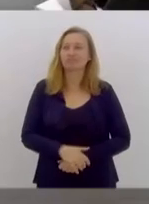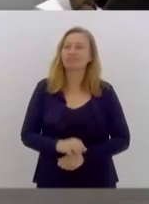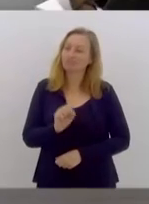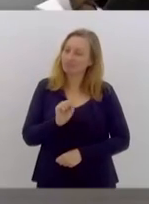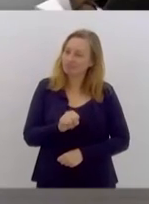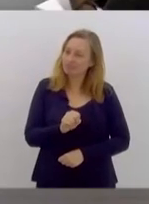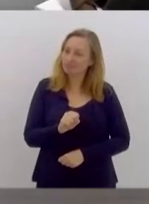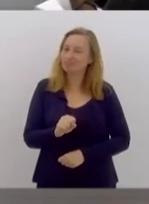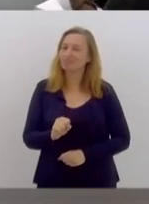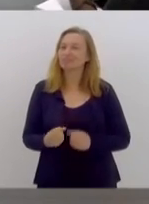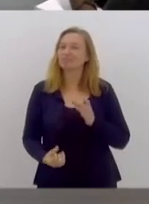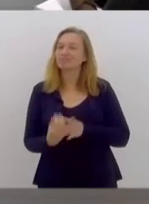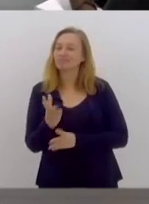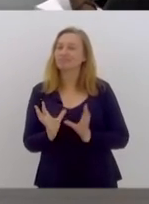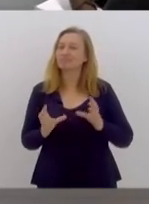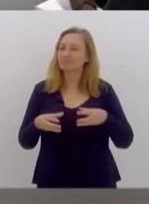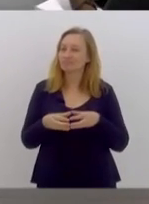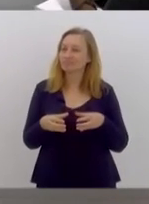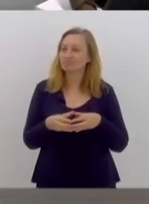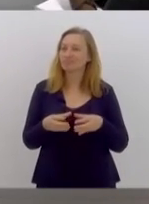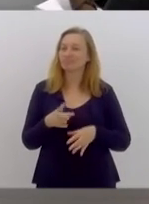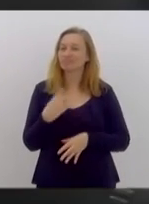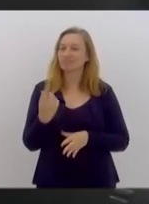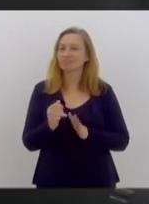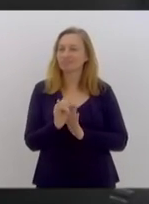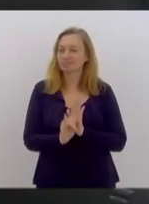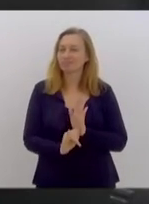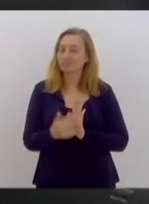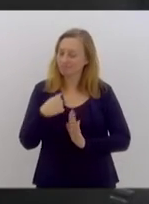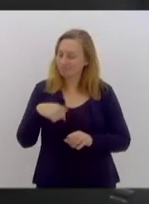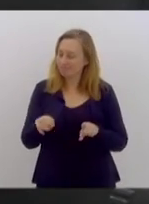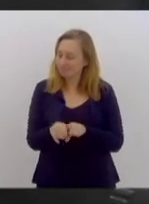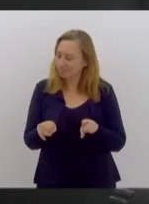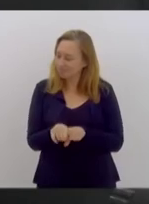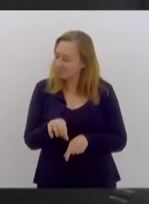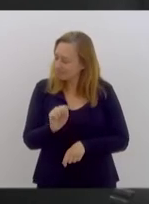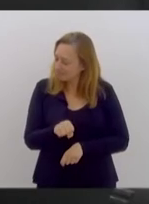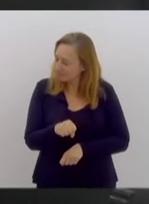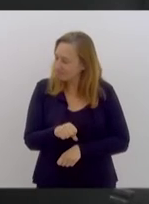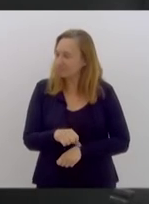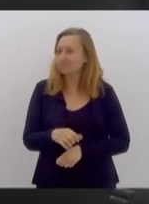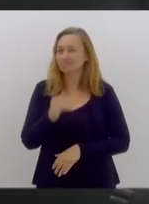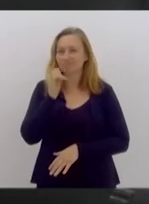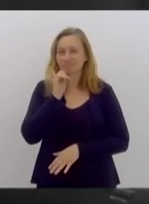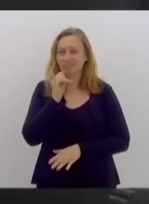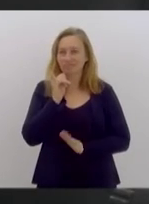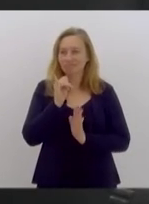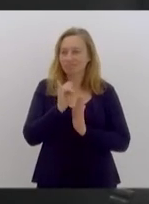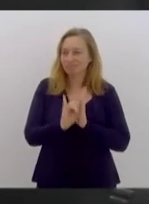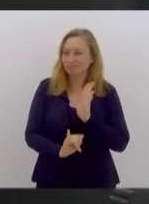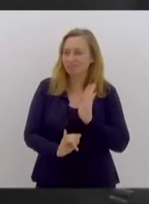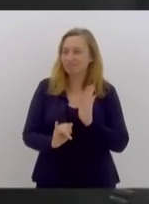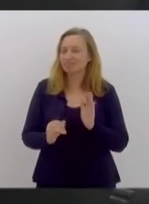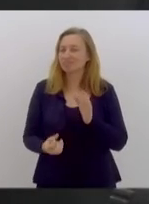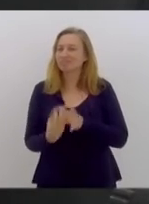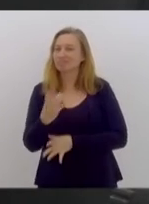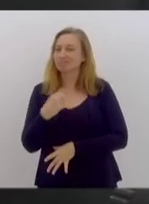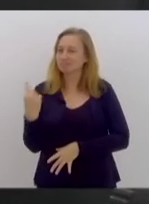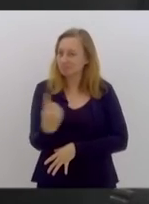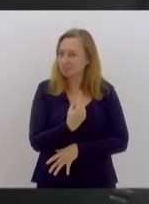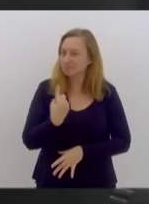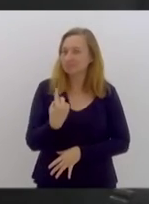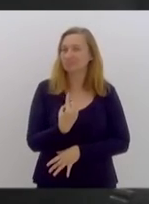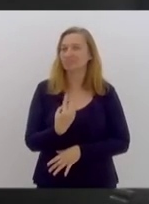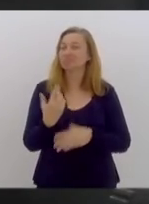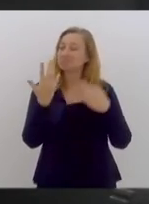essa produção coletiva do nosso relatório Eu também sou favorável relatório foram feitos por todos nós Acho que todos nós